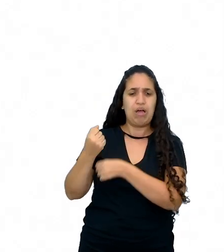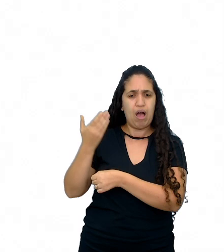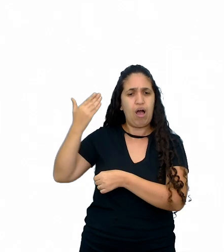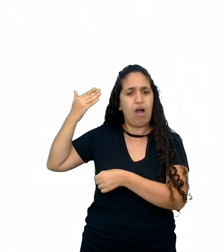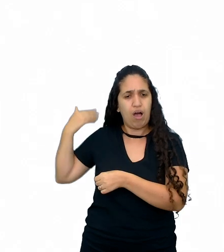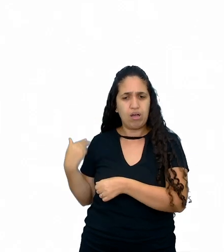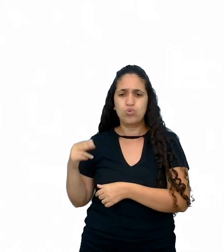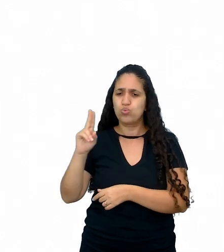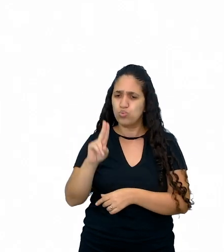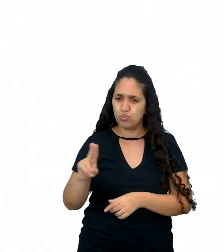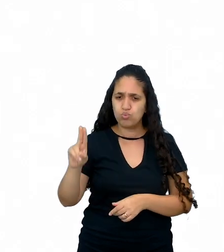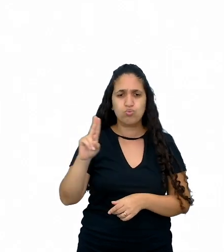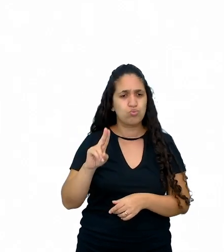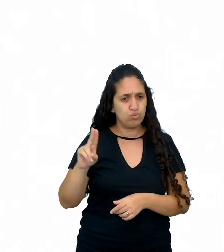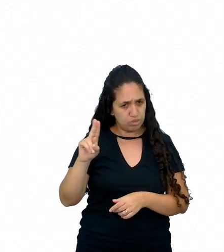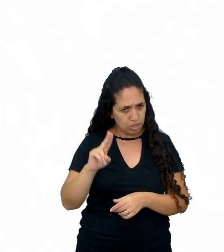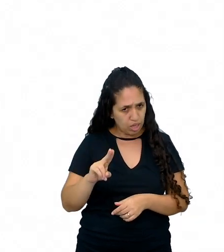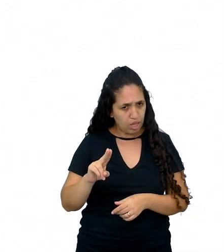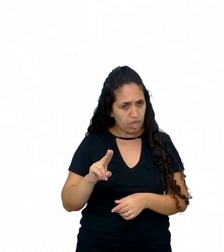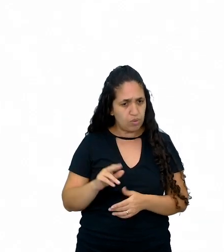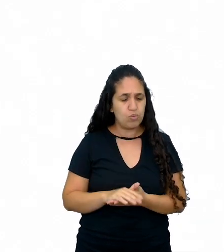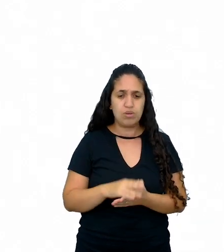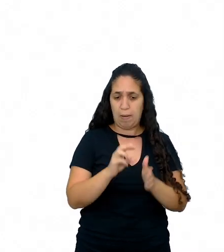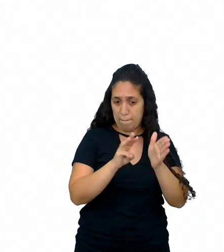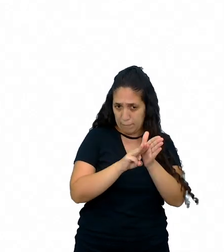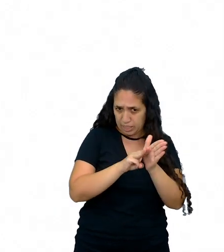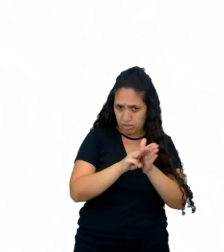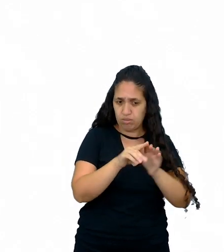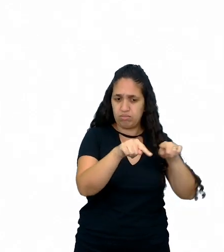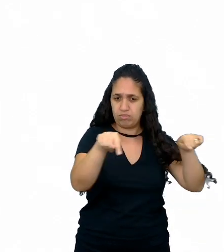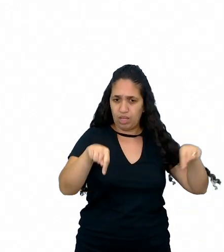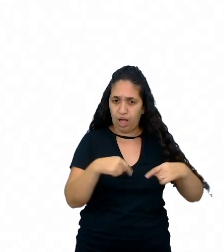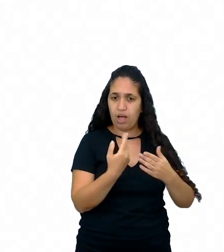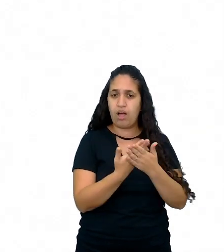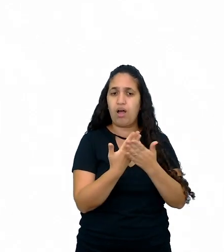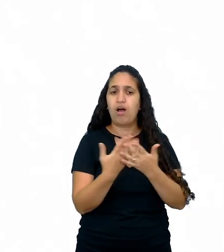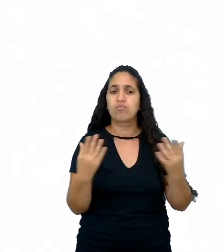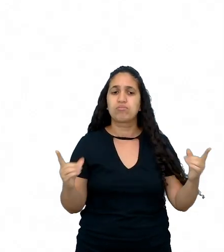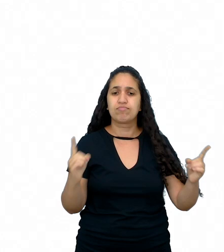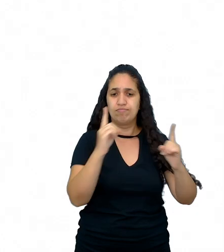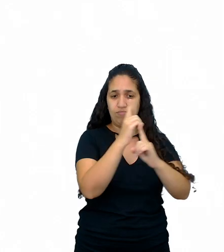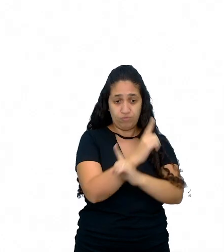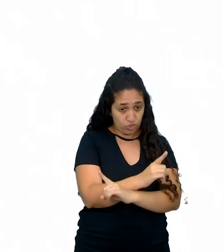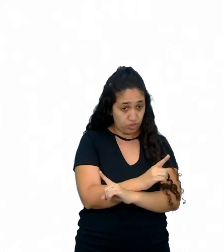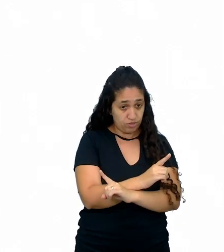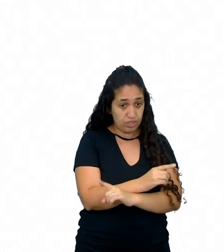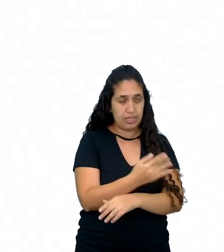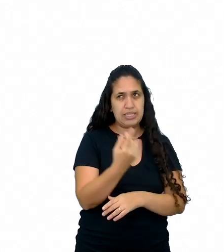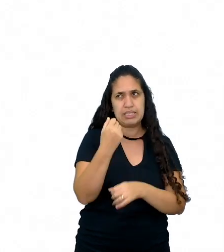usaram muito essa metodologia, né, a metodologia da sala de aula invertida, onde a gente traz desde